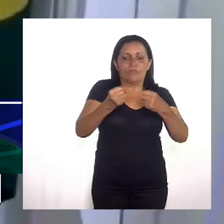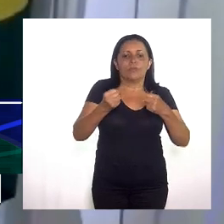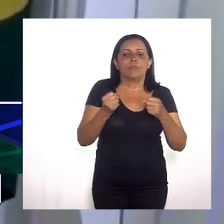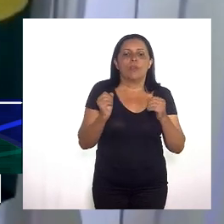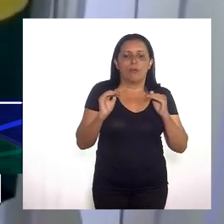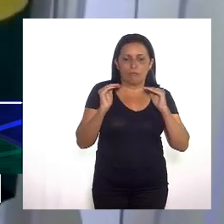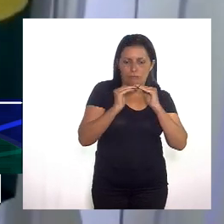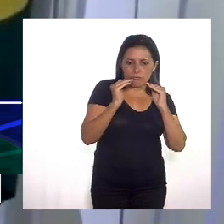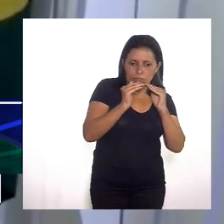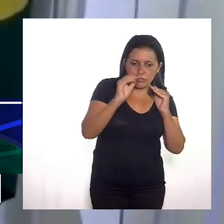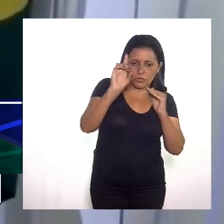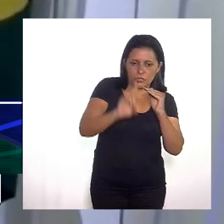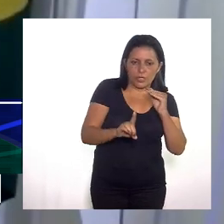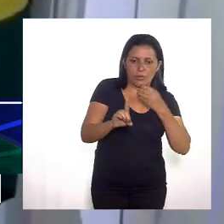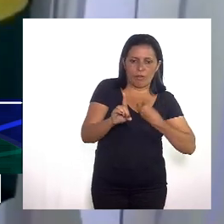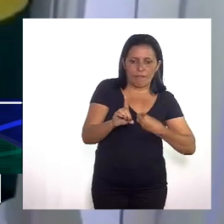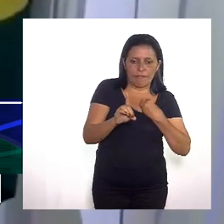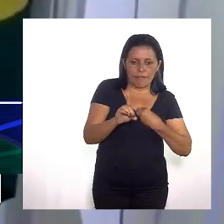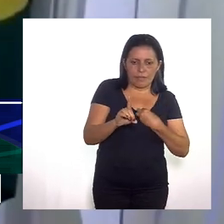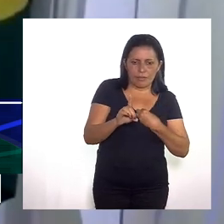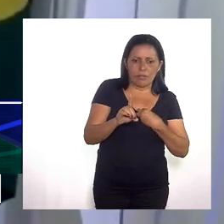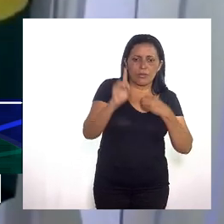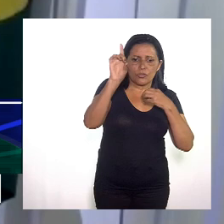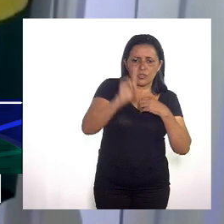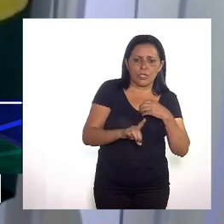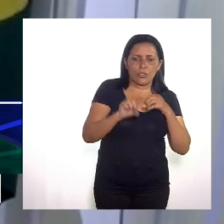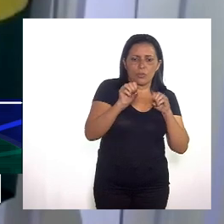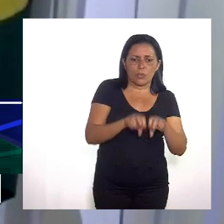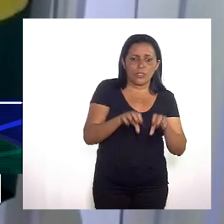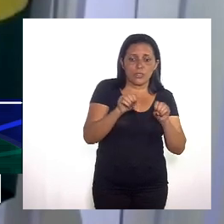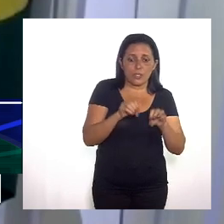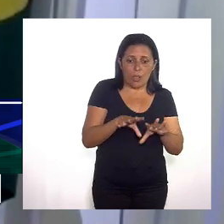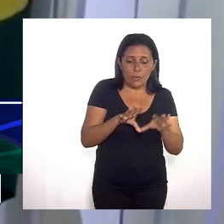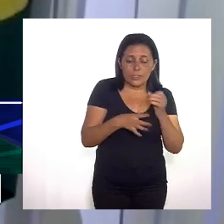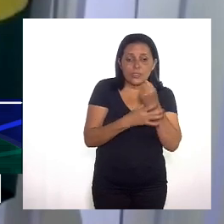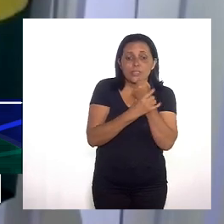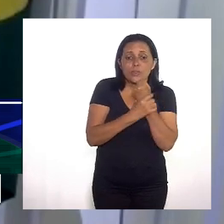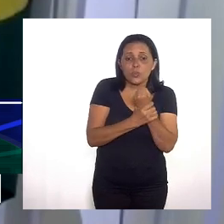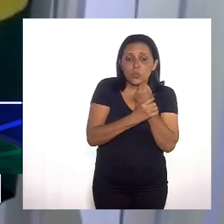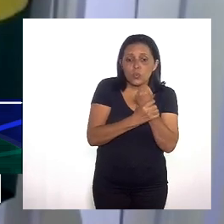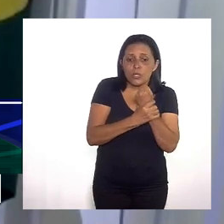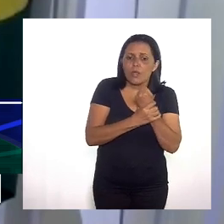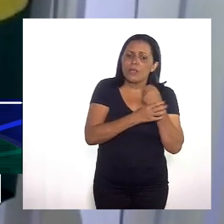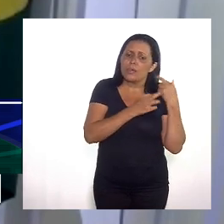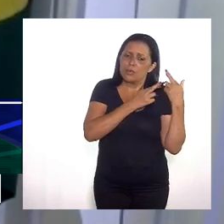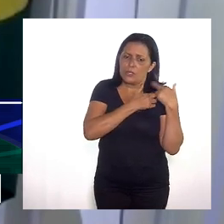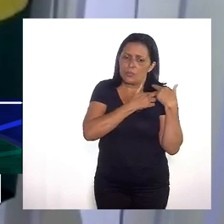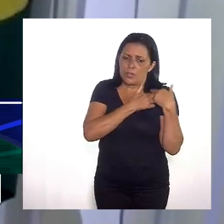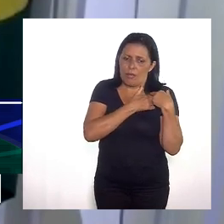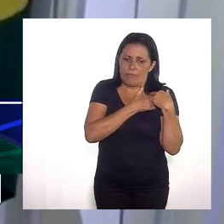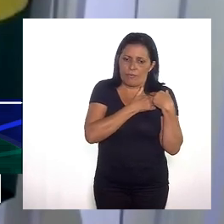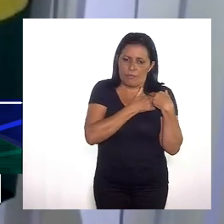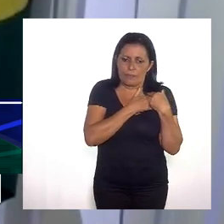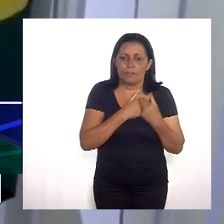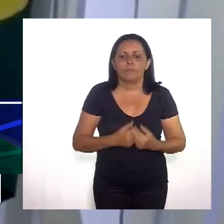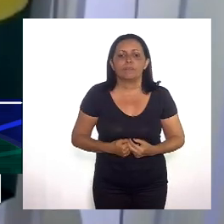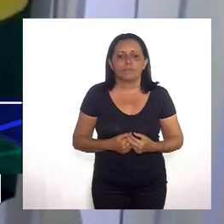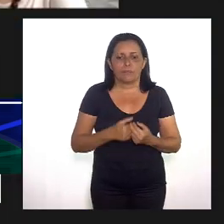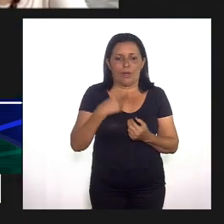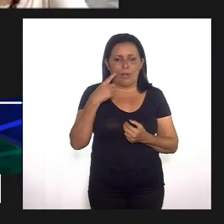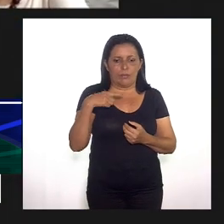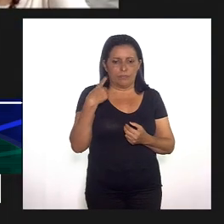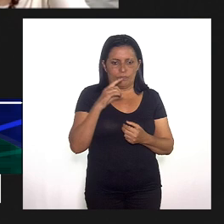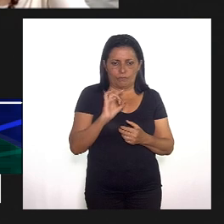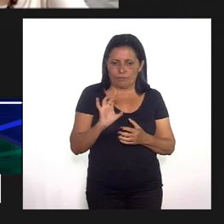concilia o direito à vida com o direito à educação, porém de forma segura e responsável. Era isso, deputada Mata Rocha, muito obrigado.